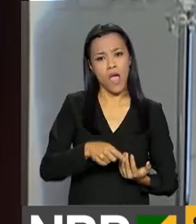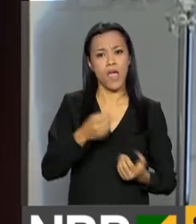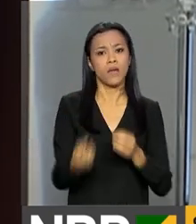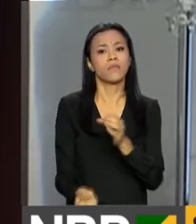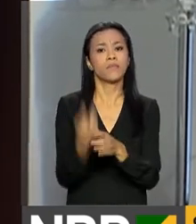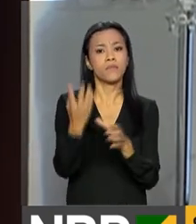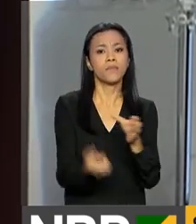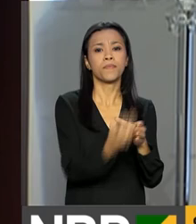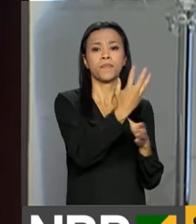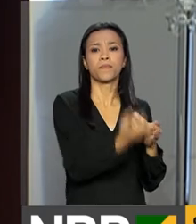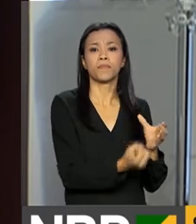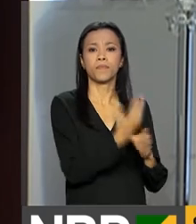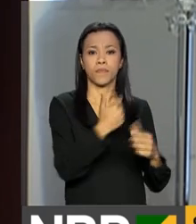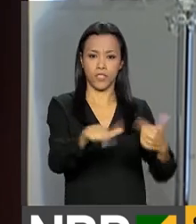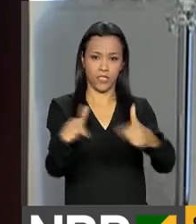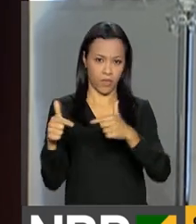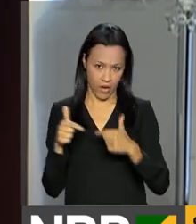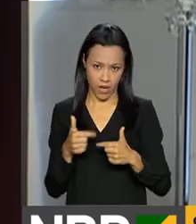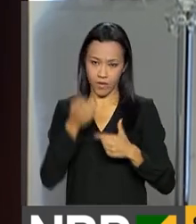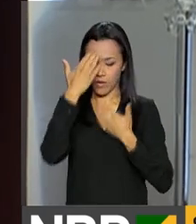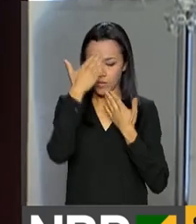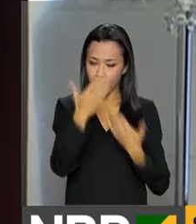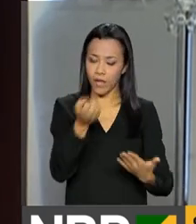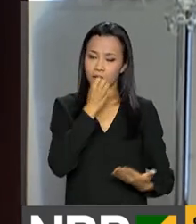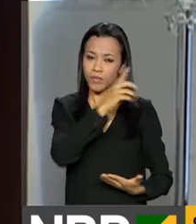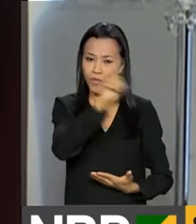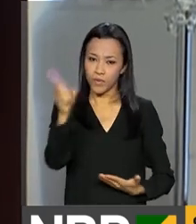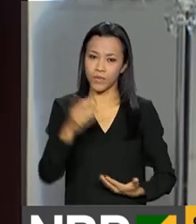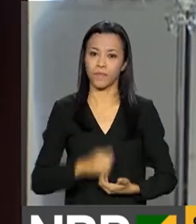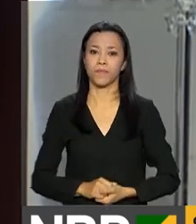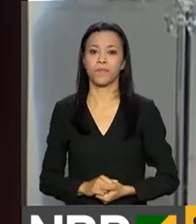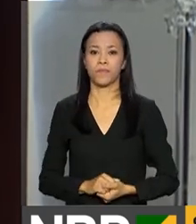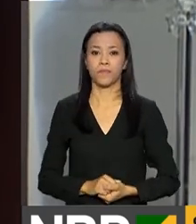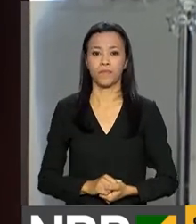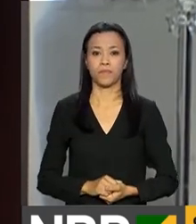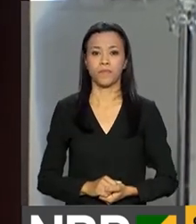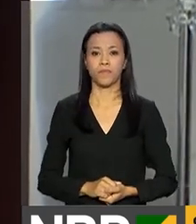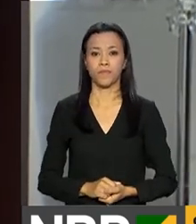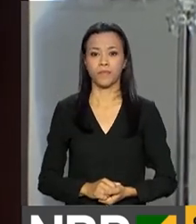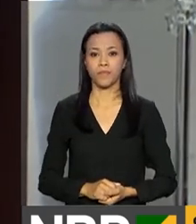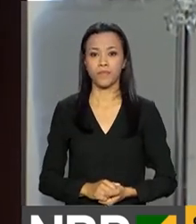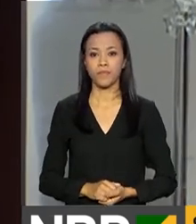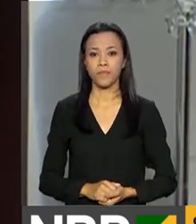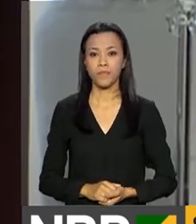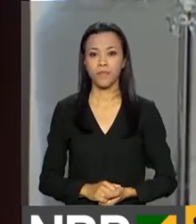geração efetiva de empregos. Muito obrigado e bom dia a todos.